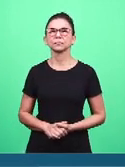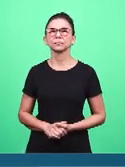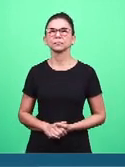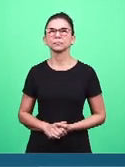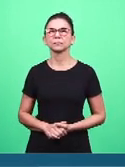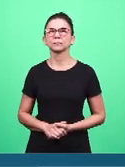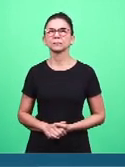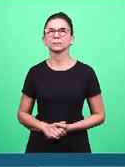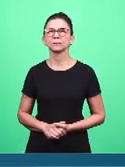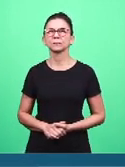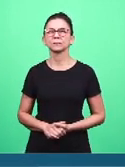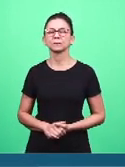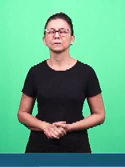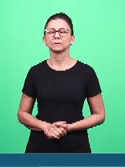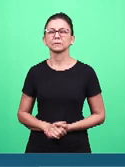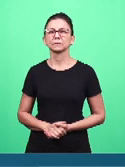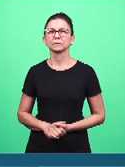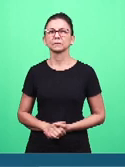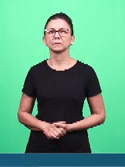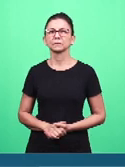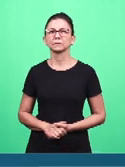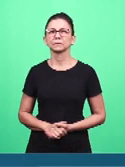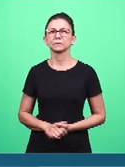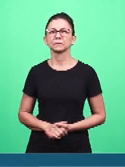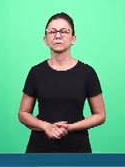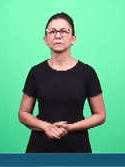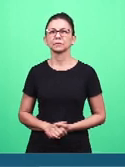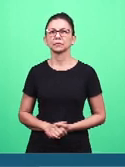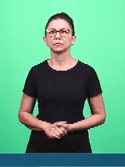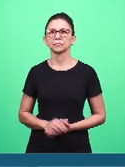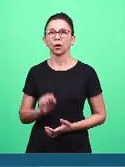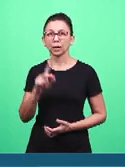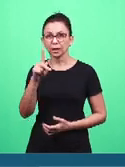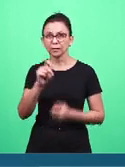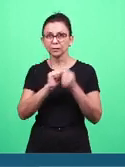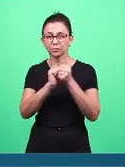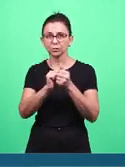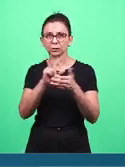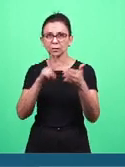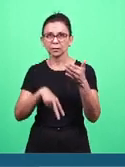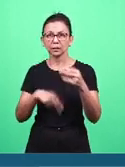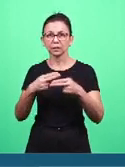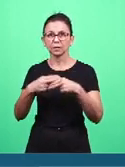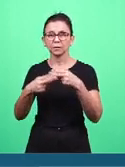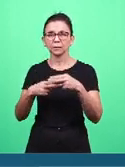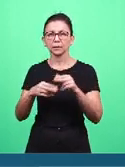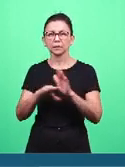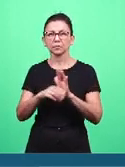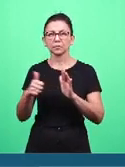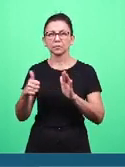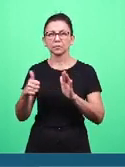mundo, todos os grupos vão participar. Não há problema, cada um no seu lugar. Então, isso é muito importante. Então, agora os irmãos têm